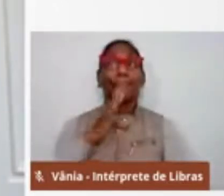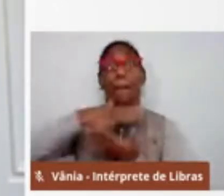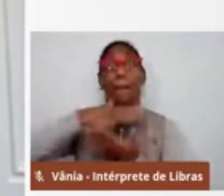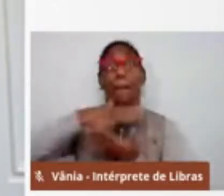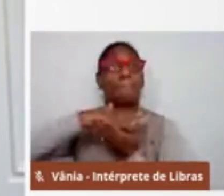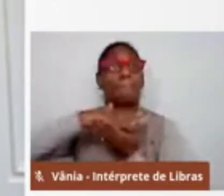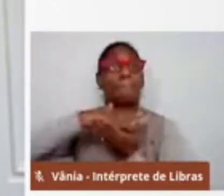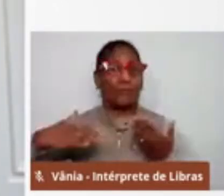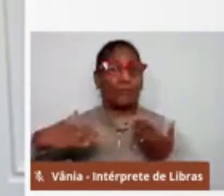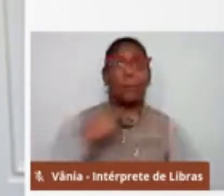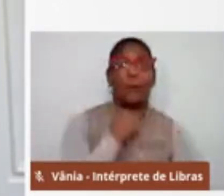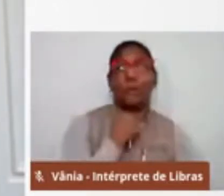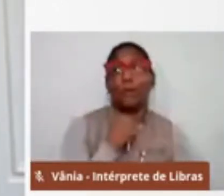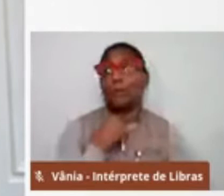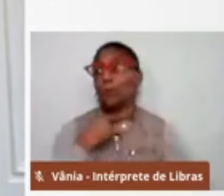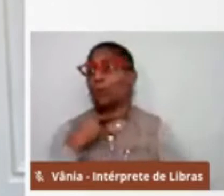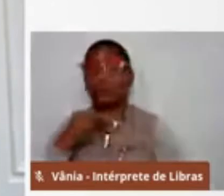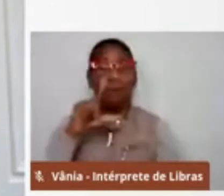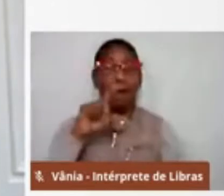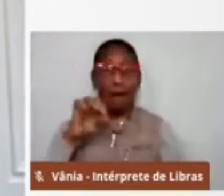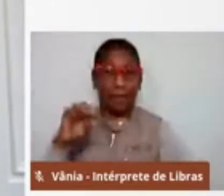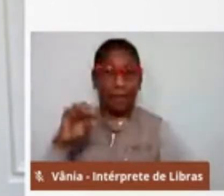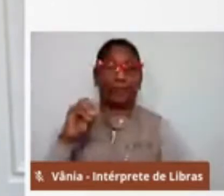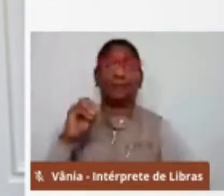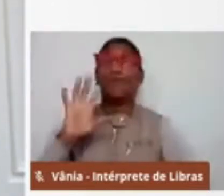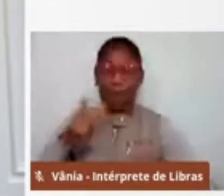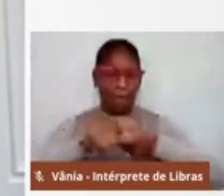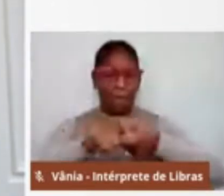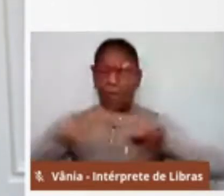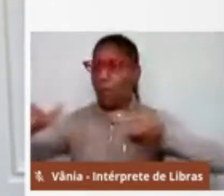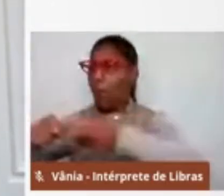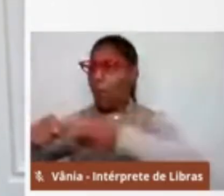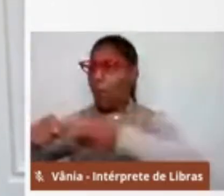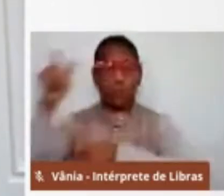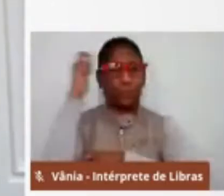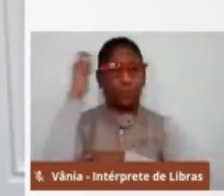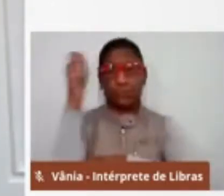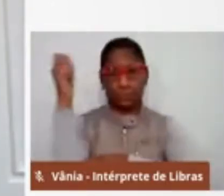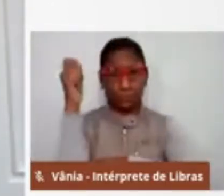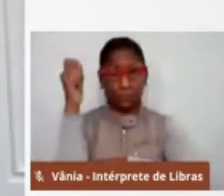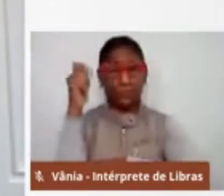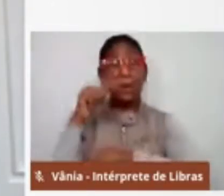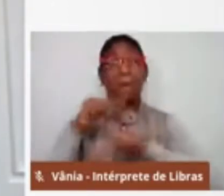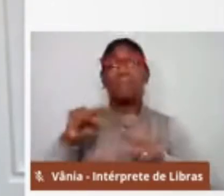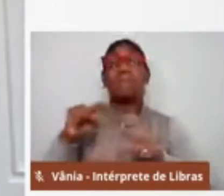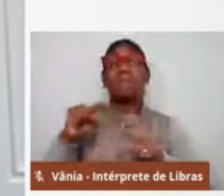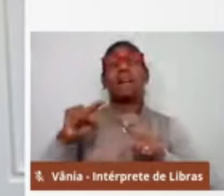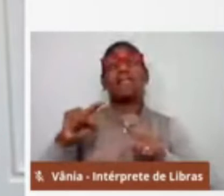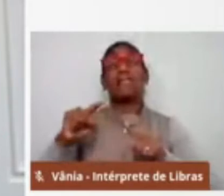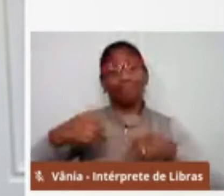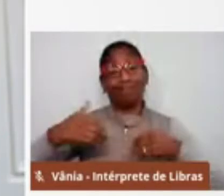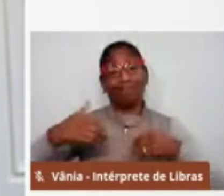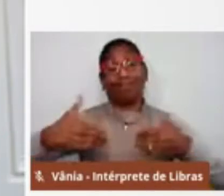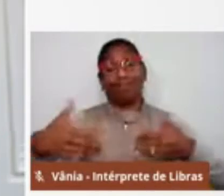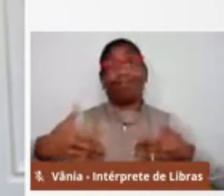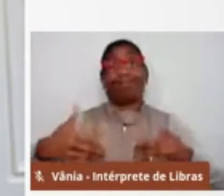leitos de UTI, que foram ampliados esses leitos no Rio Grande do Sul. Quase metade dos leitos de UTI são